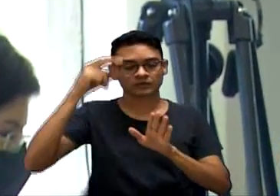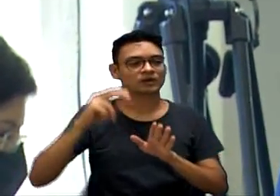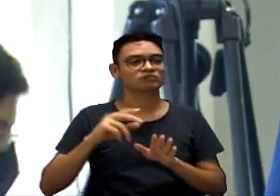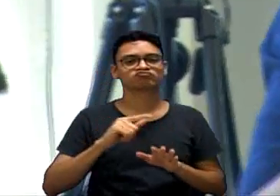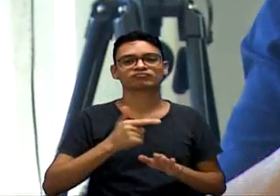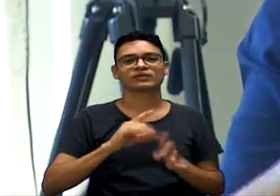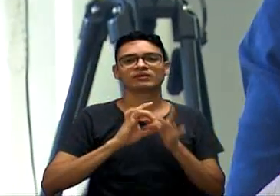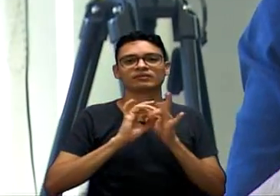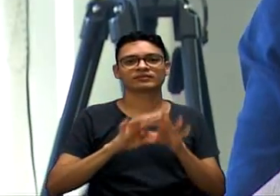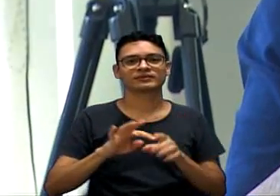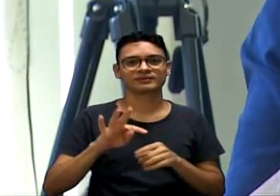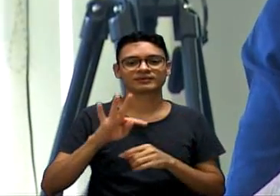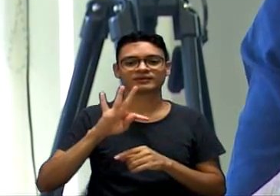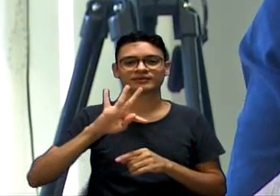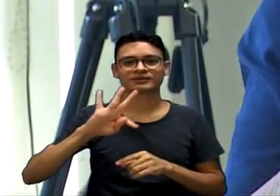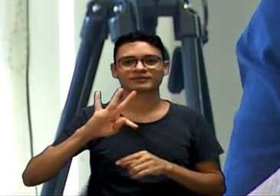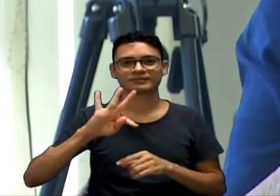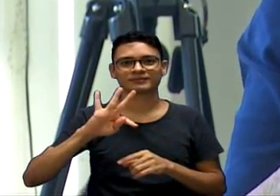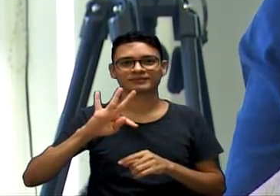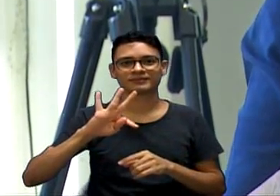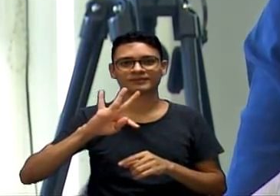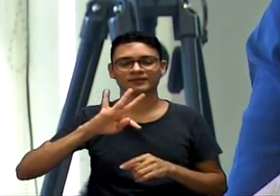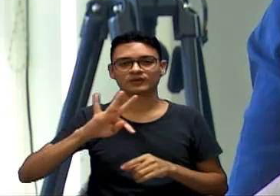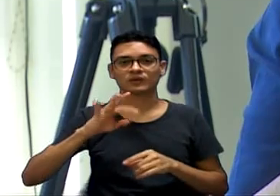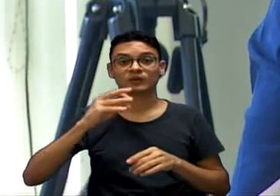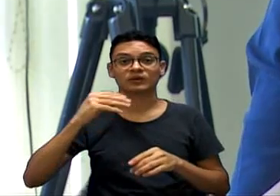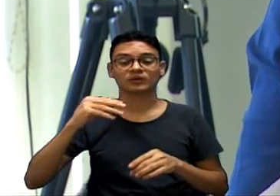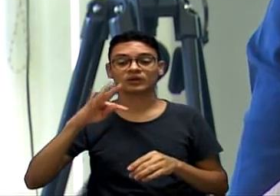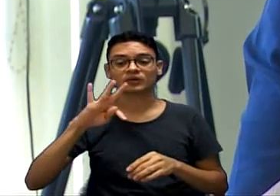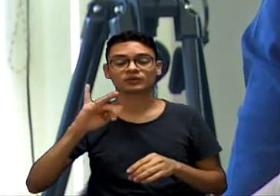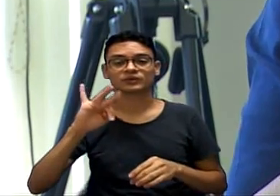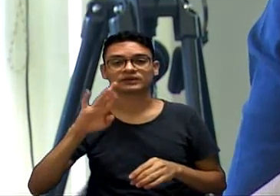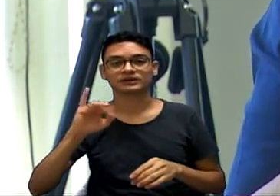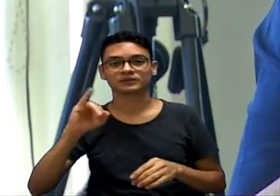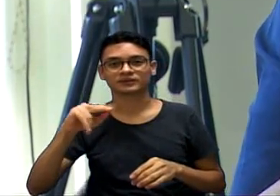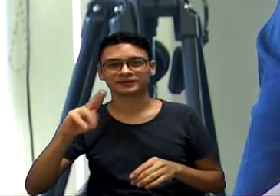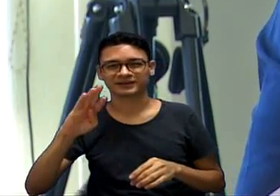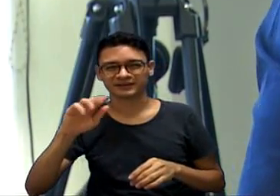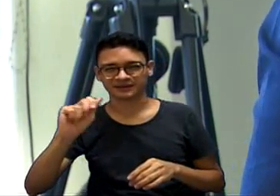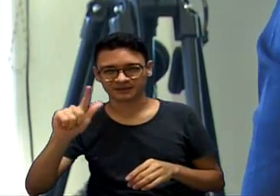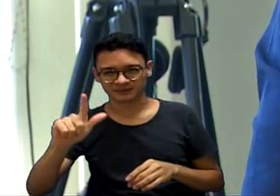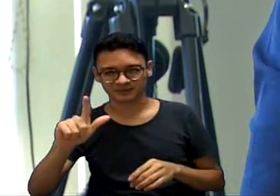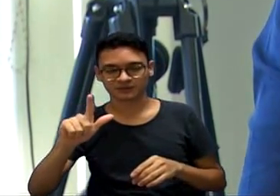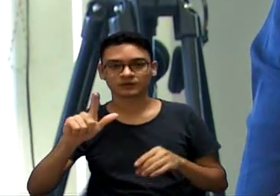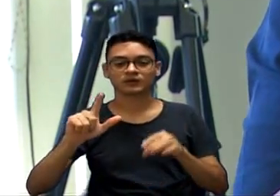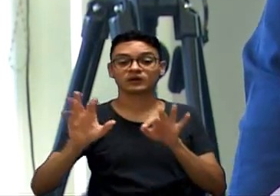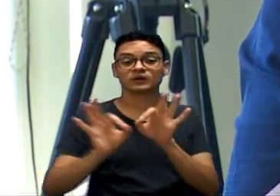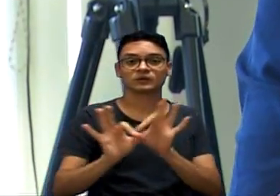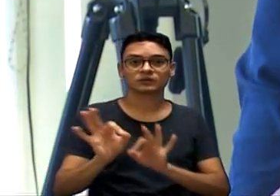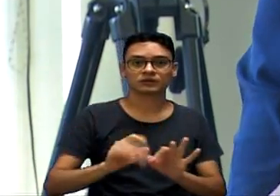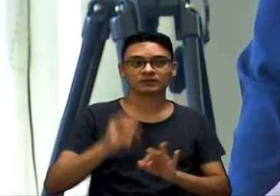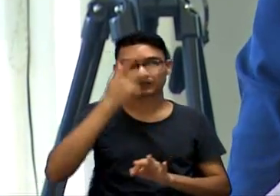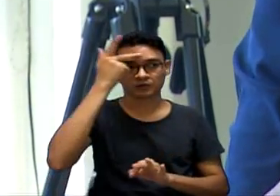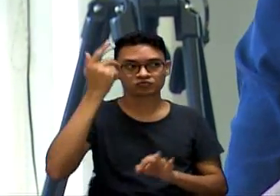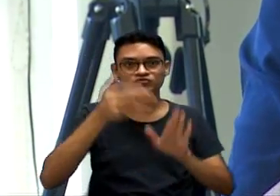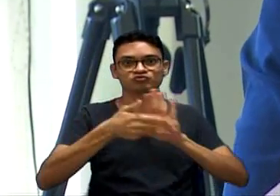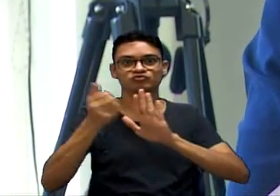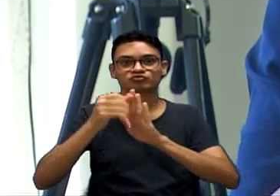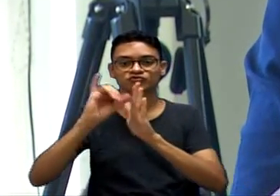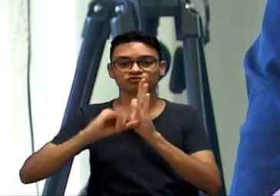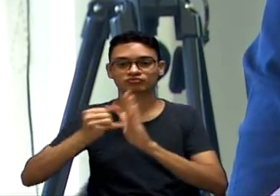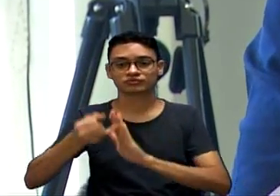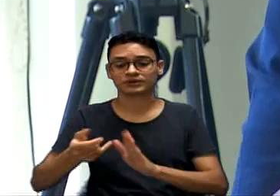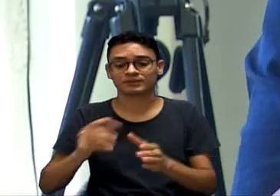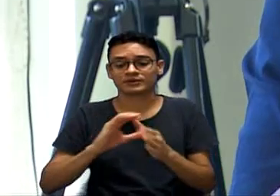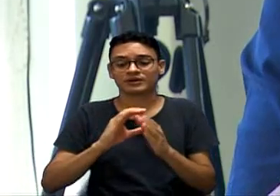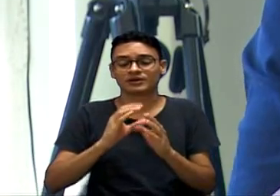o Tribunal de Contas vetaria também, implicaria numa irregularidade na execução orçamentária, começar a isentar pessoas quando isso não está previsto no